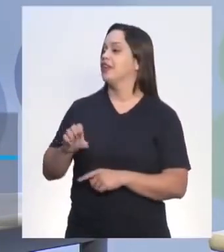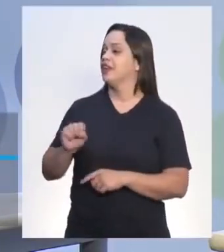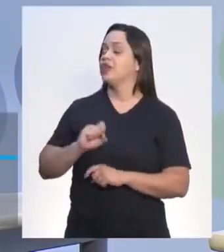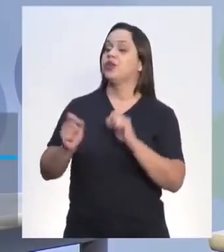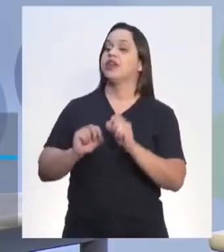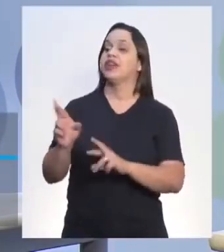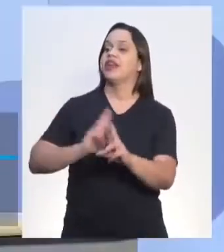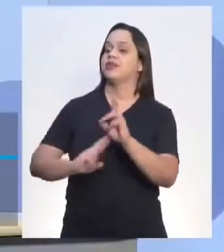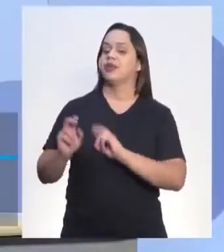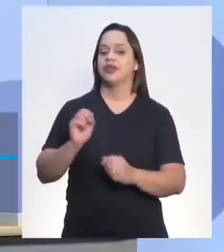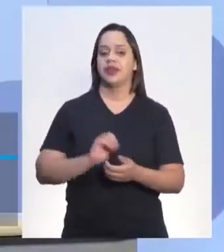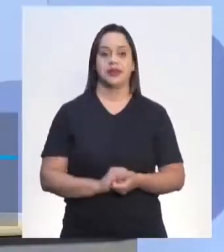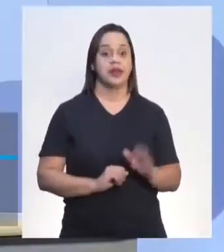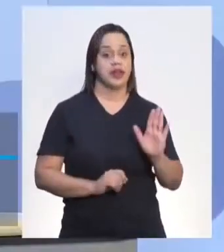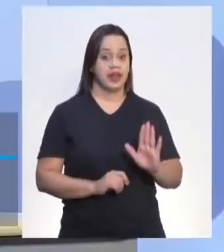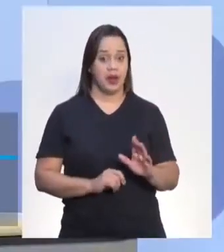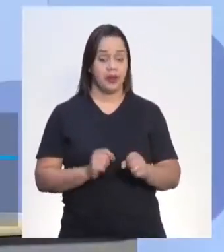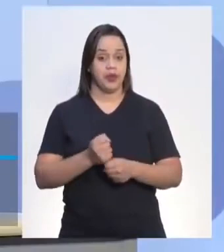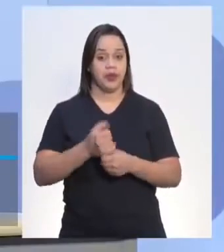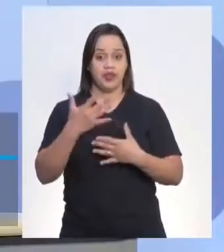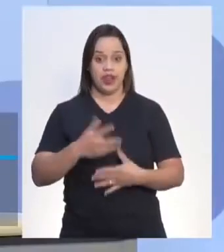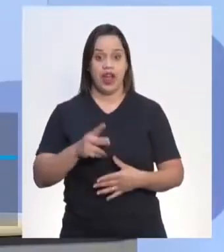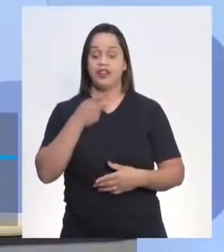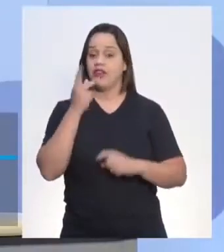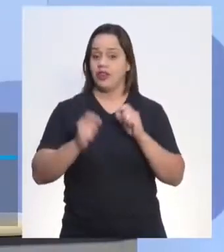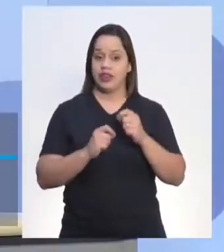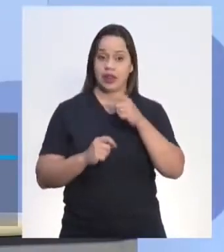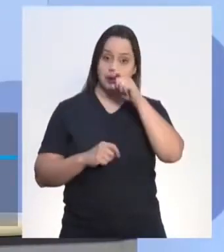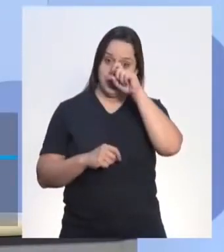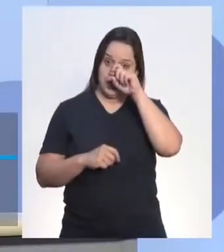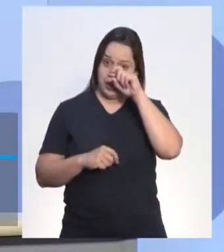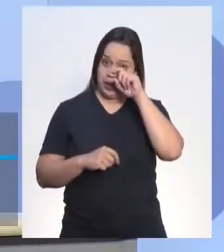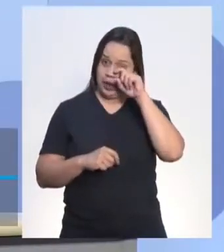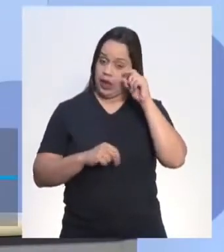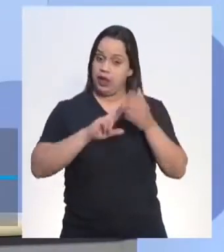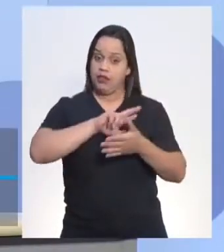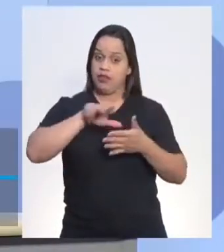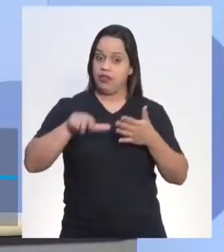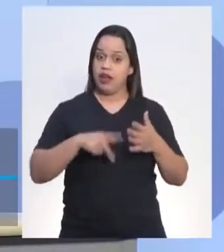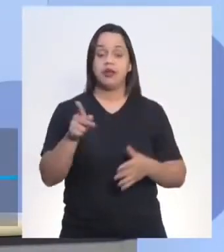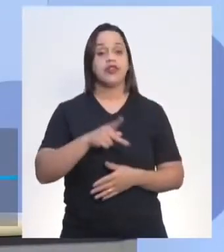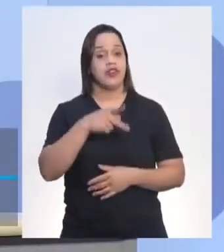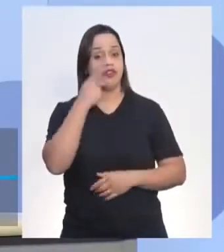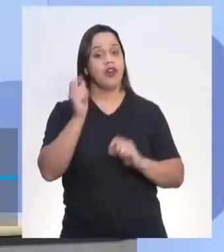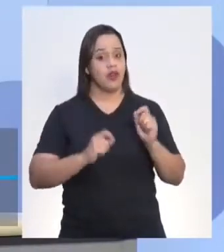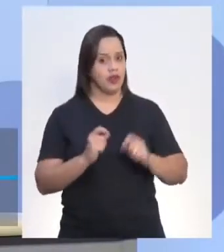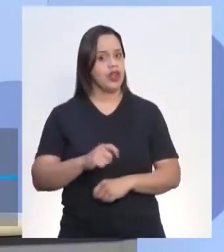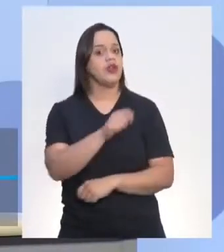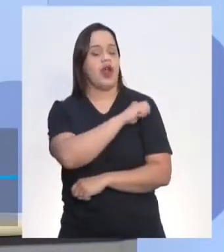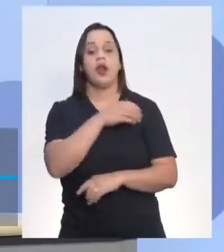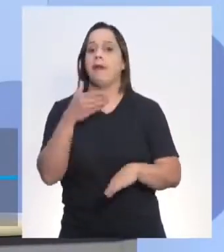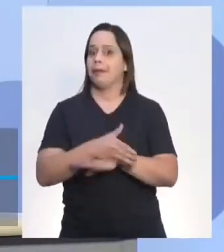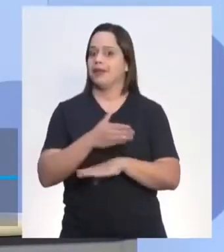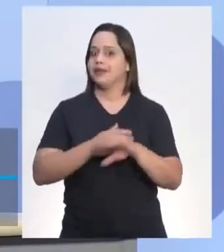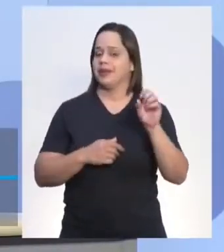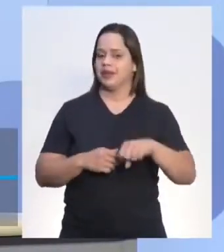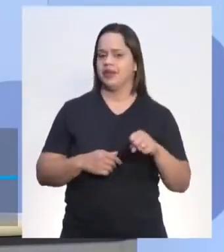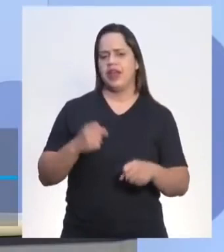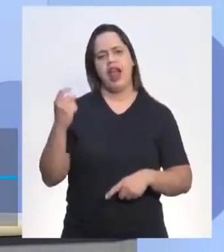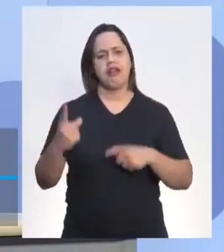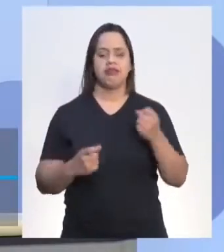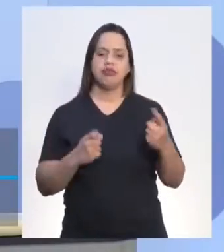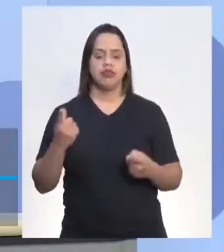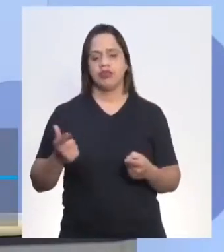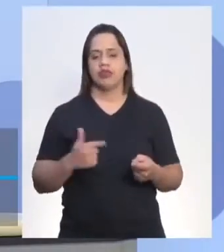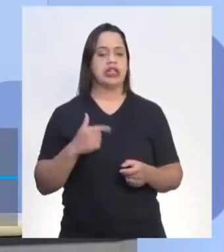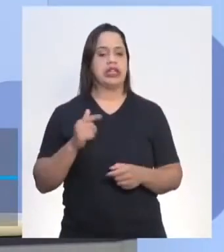que falaram aí. Então, no chat, vários professores falaram que seus alunos estão participando sim. Um ou outro é que não